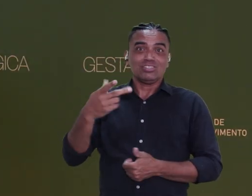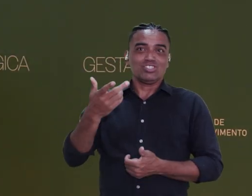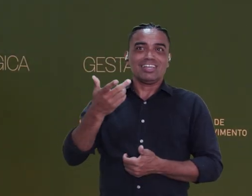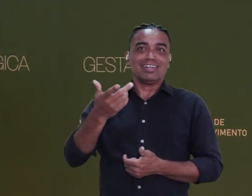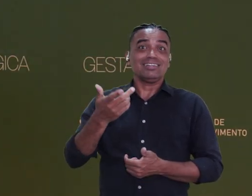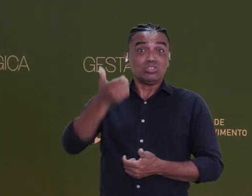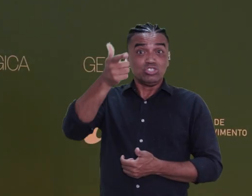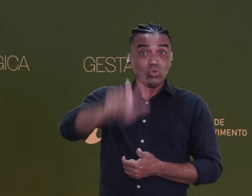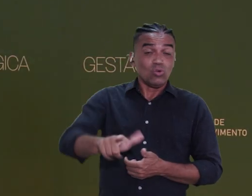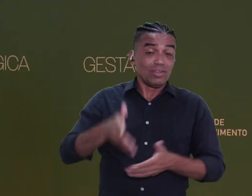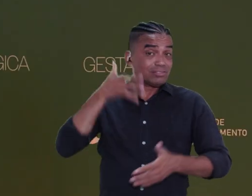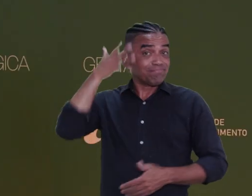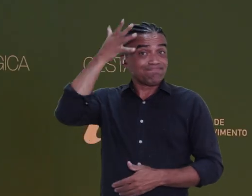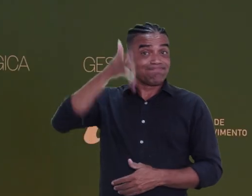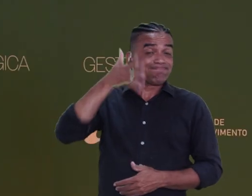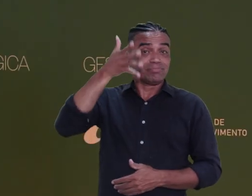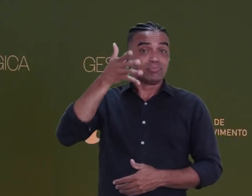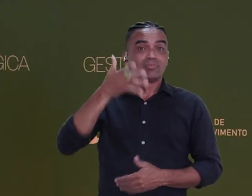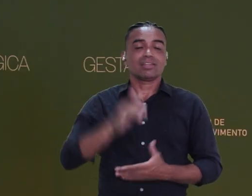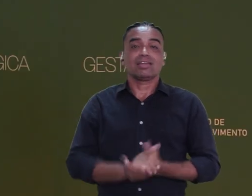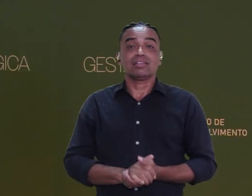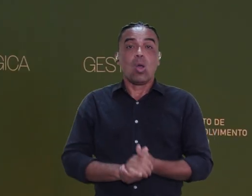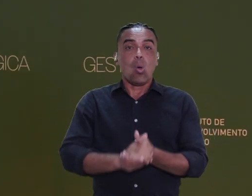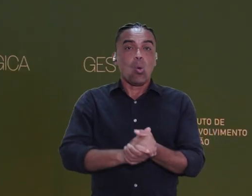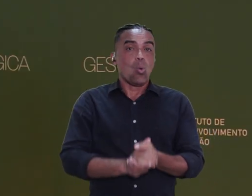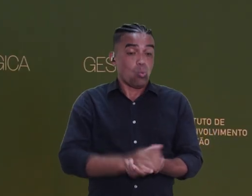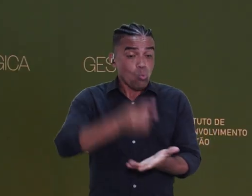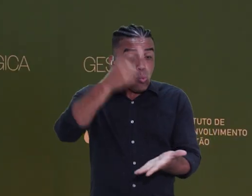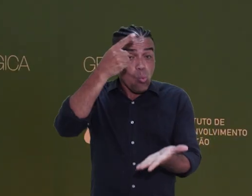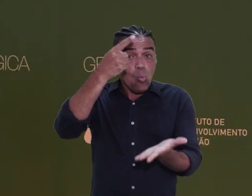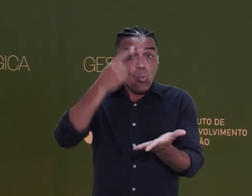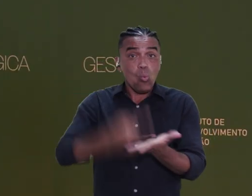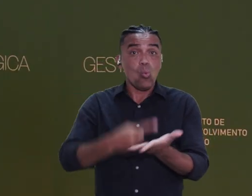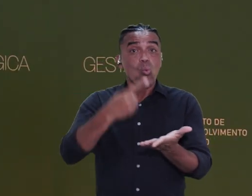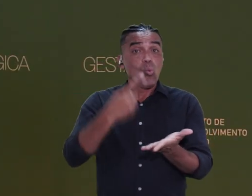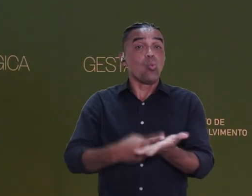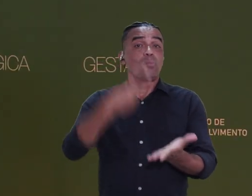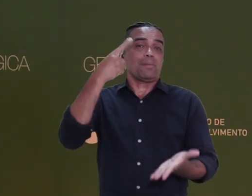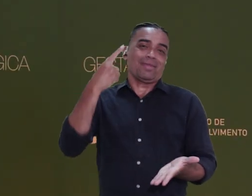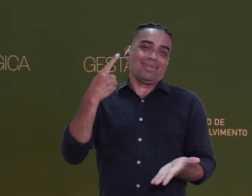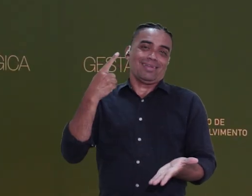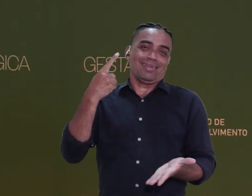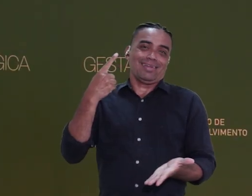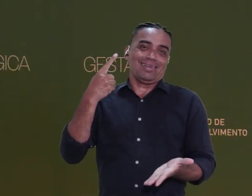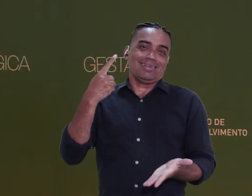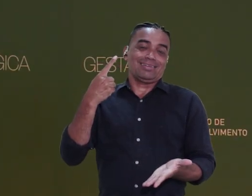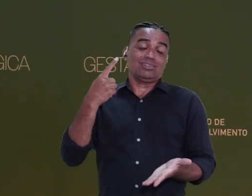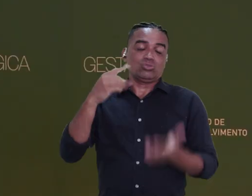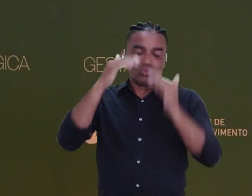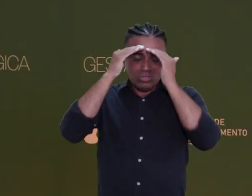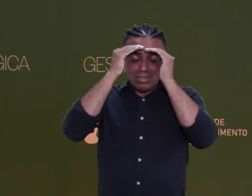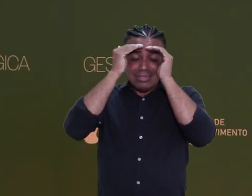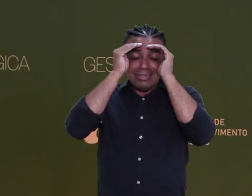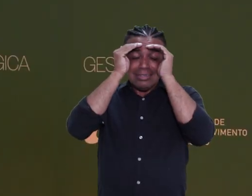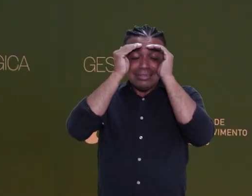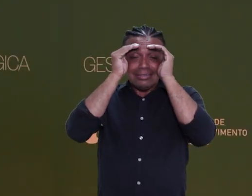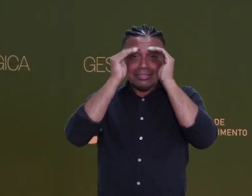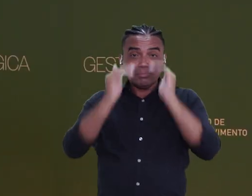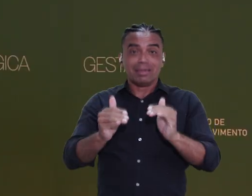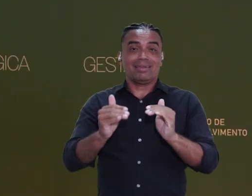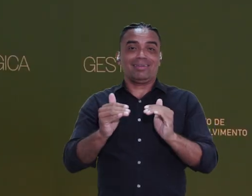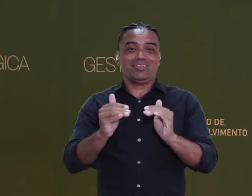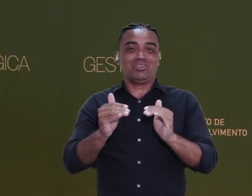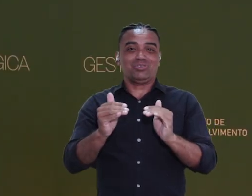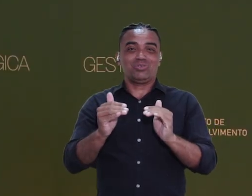eles repetiam o cumprimento, a necessidade de cumprimento, de respeito